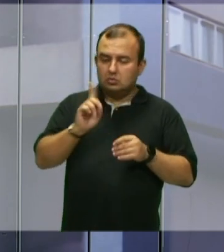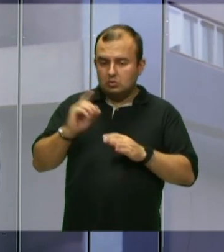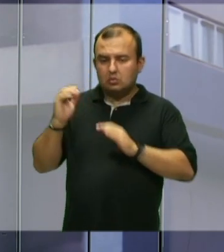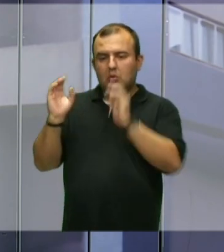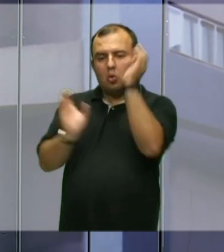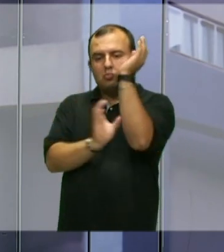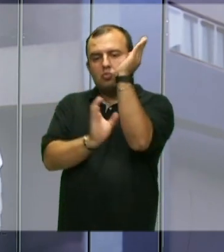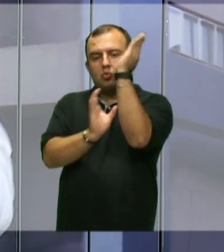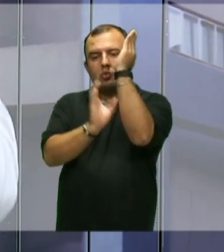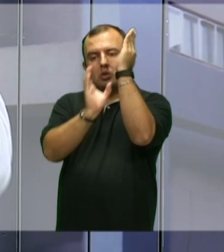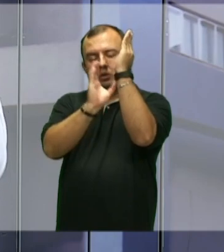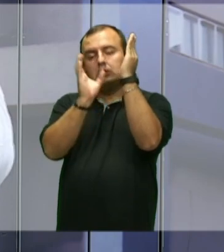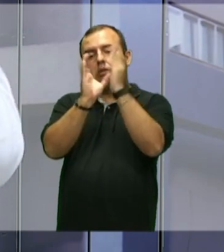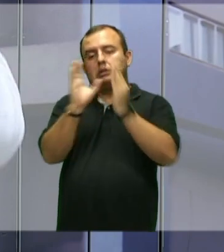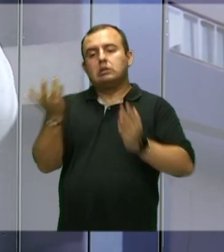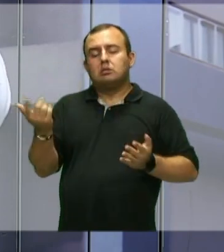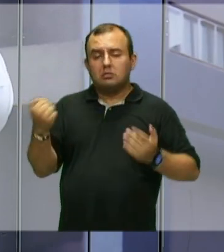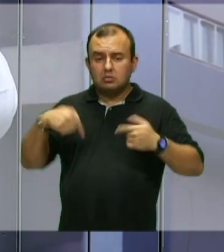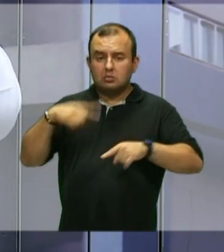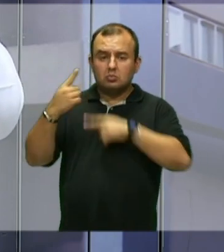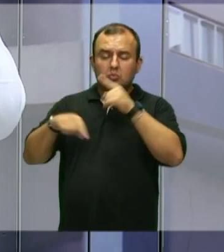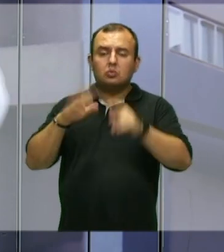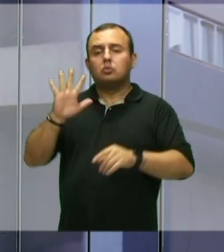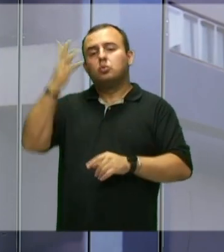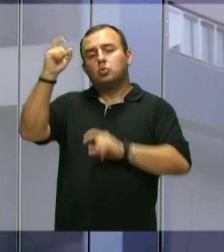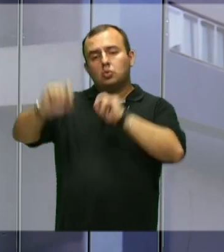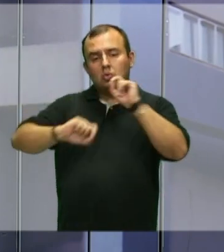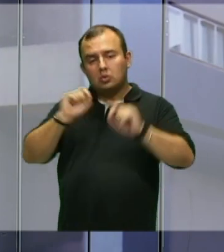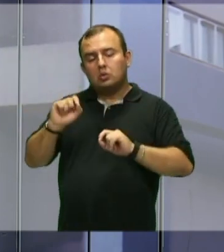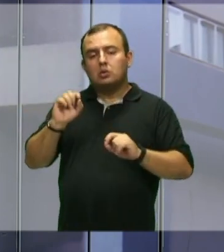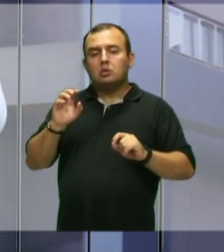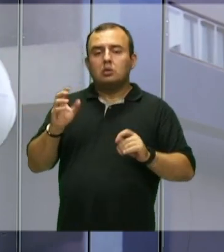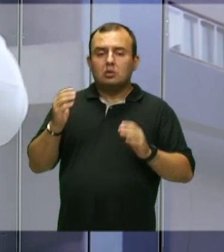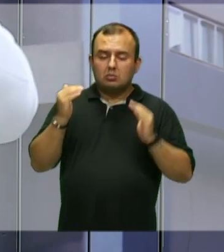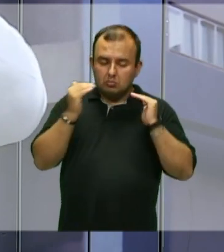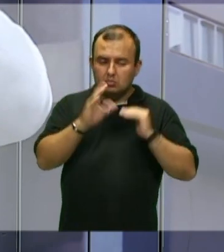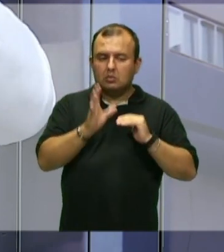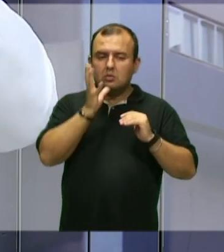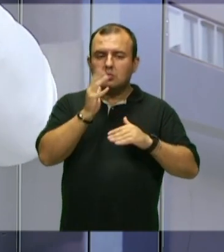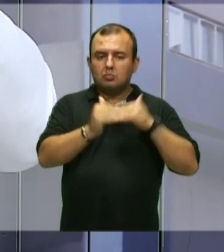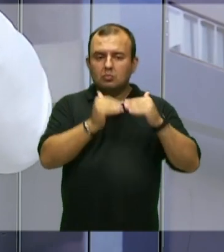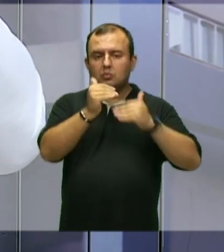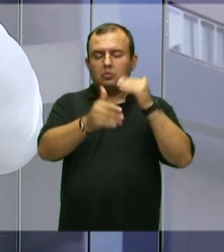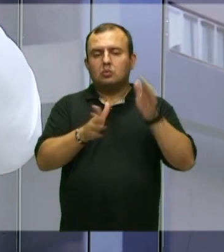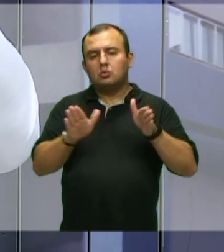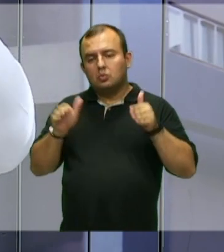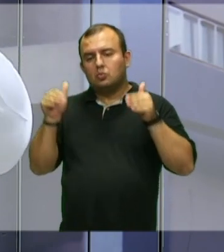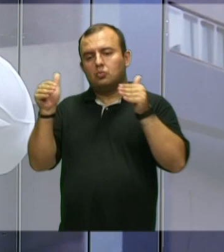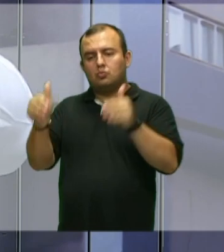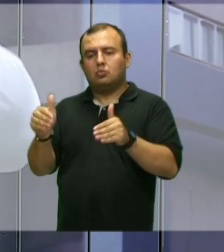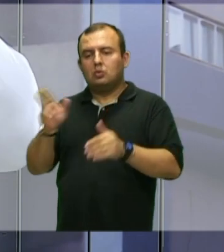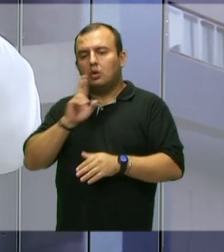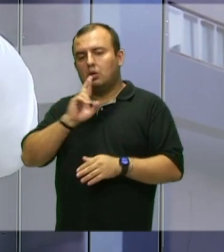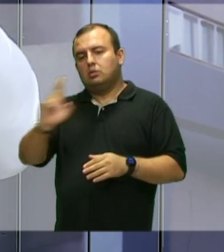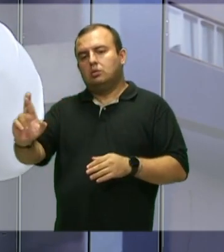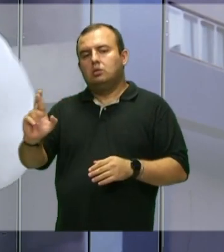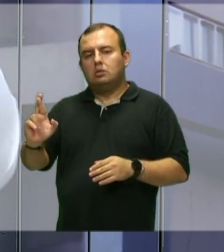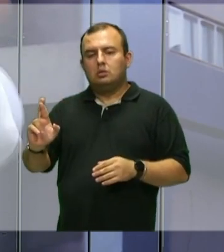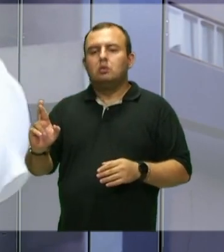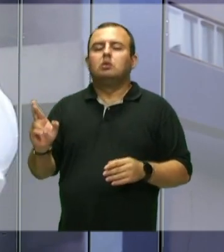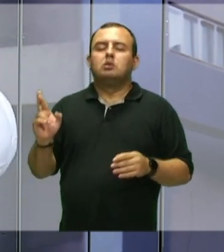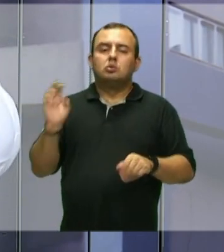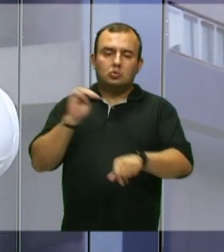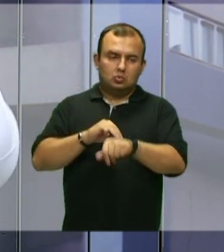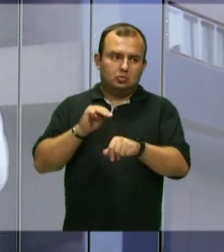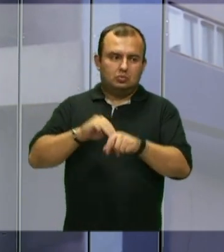burocracia, automaticamente a gente acaba, muitas vezes, ela sendo morosa e a gente acaba não dando a resposta no momento